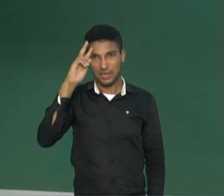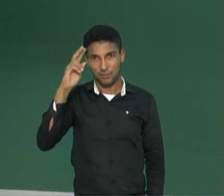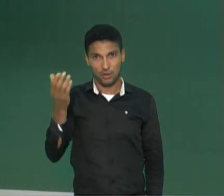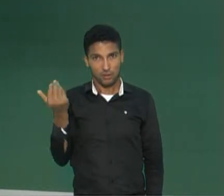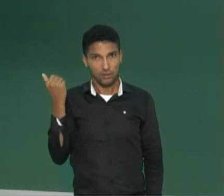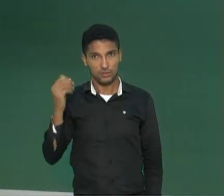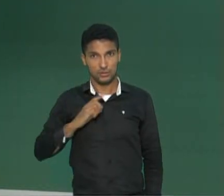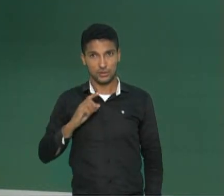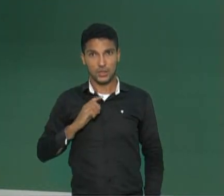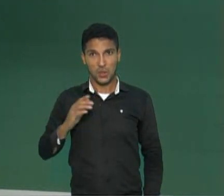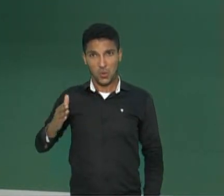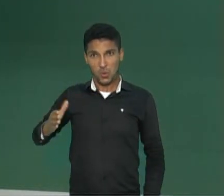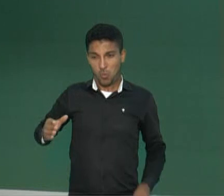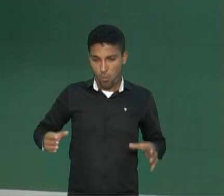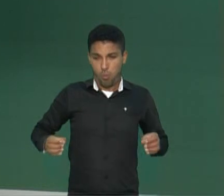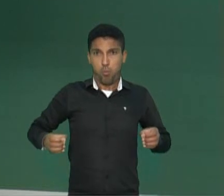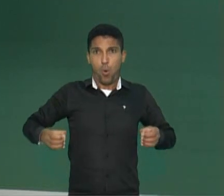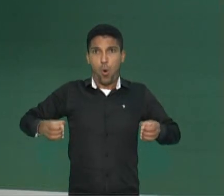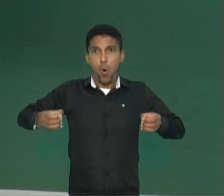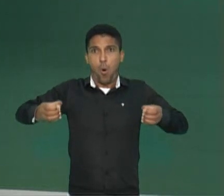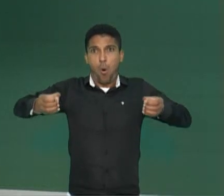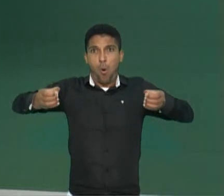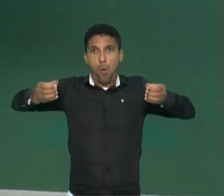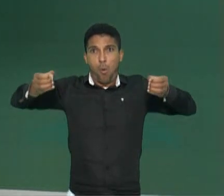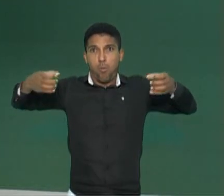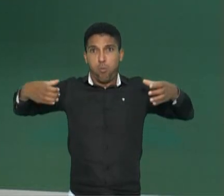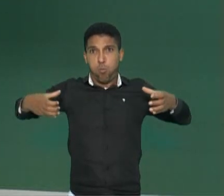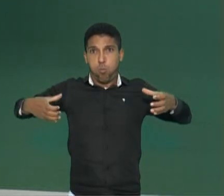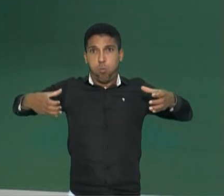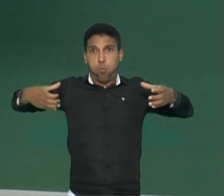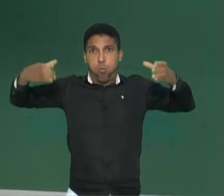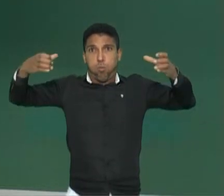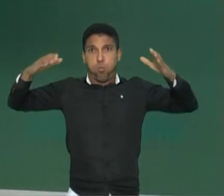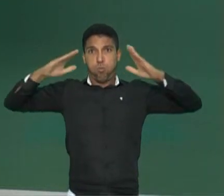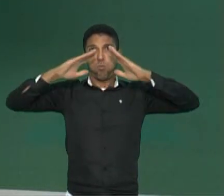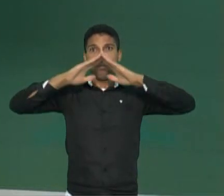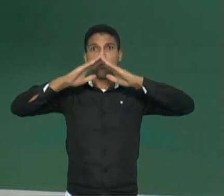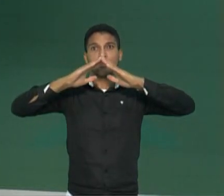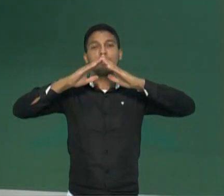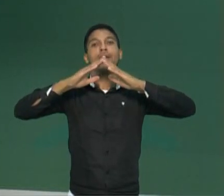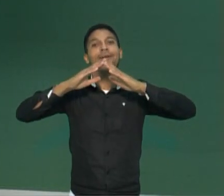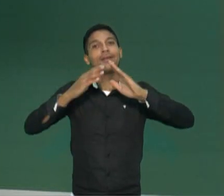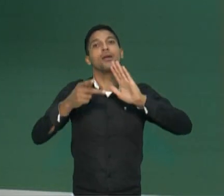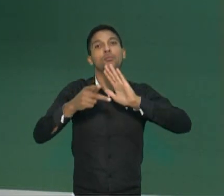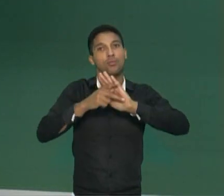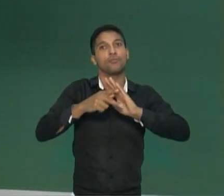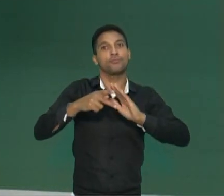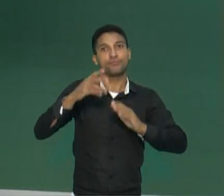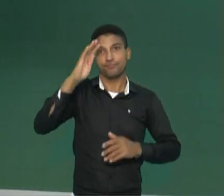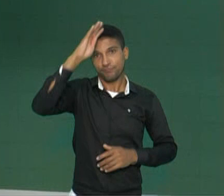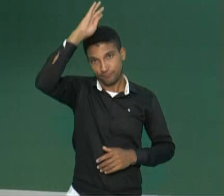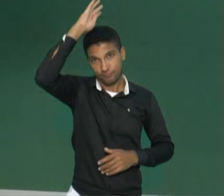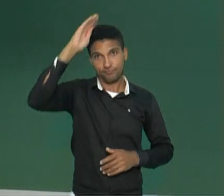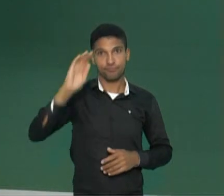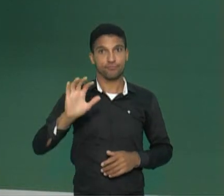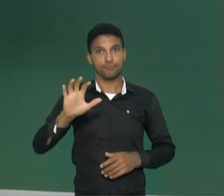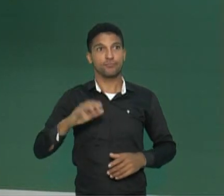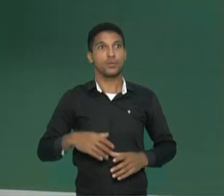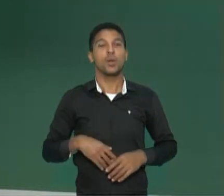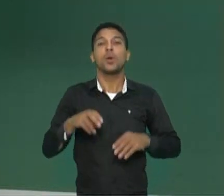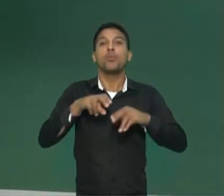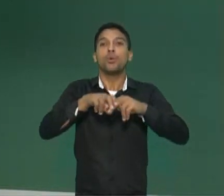grossas, por isso que eram escuras as igrejas, né, românicas. Lembra que a gente falou também o deambulatório, que é